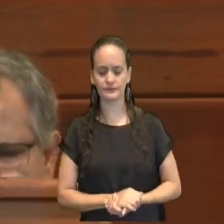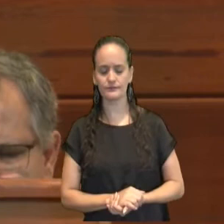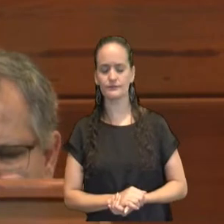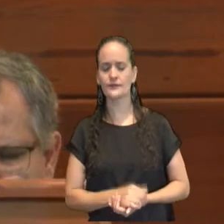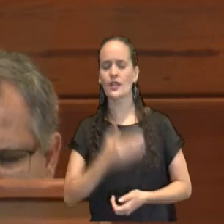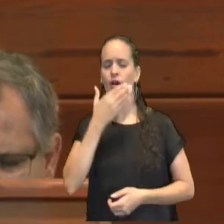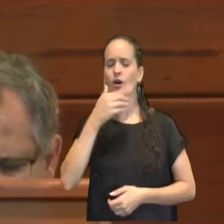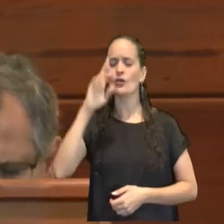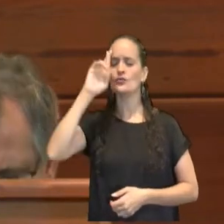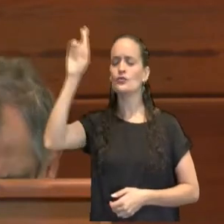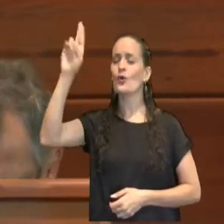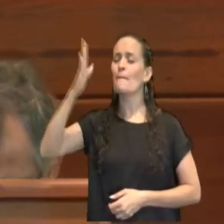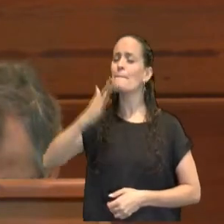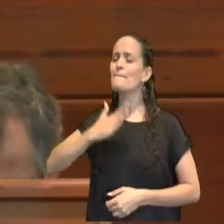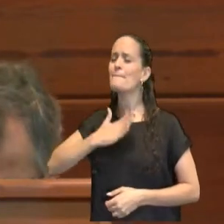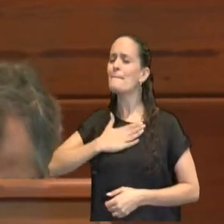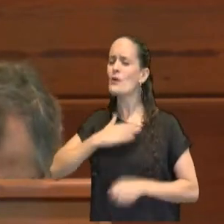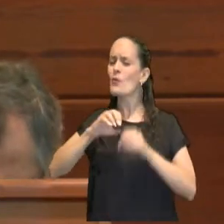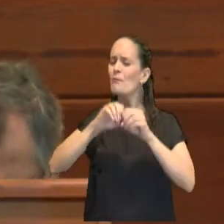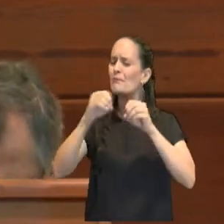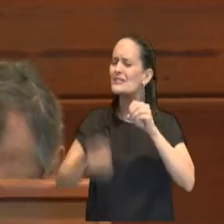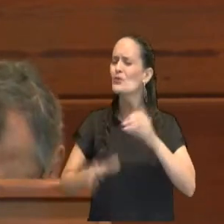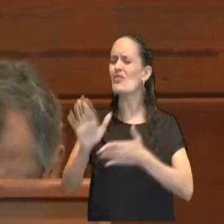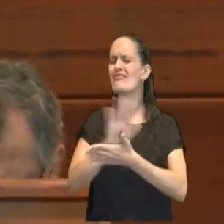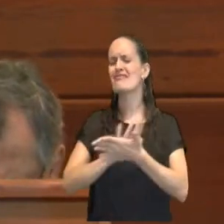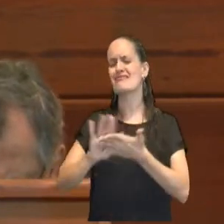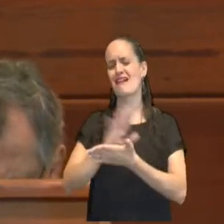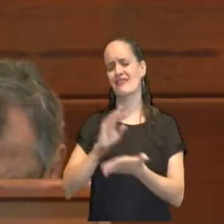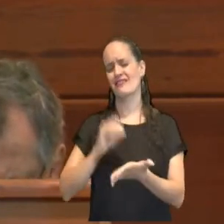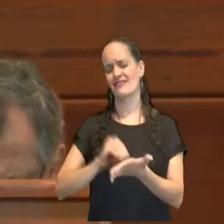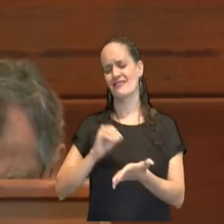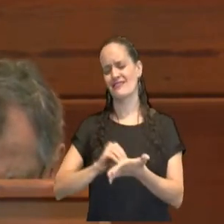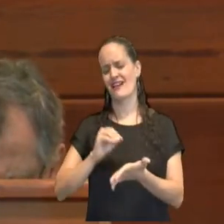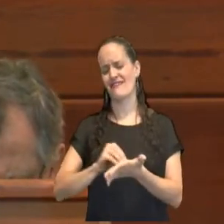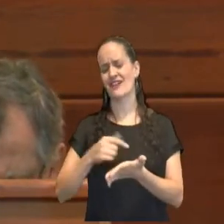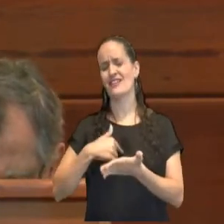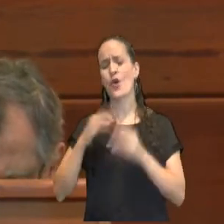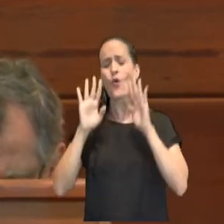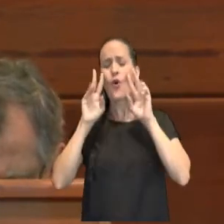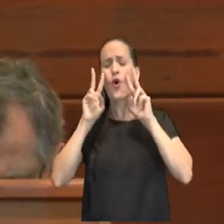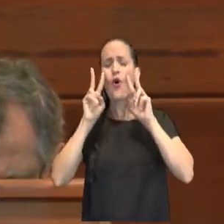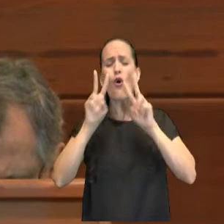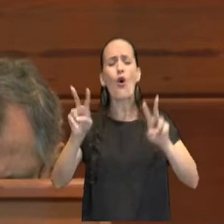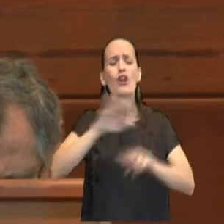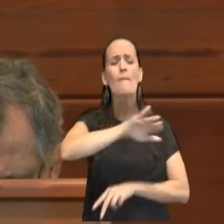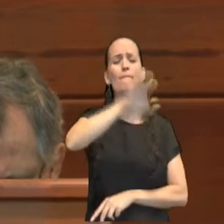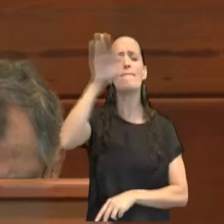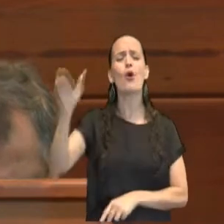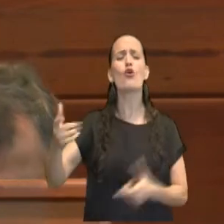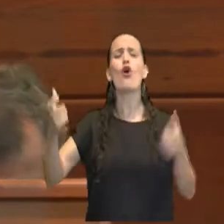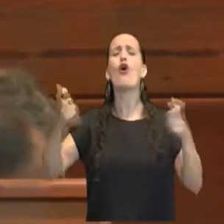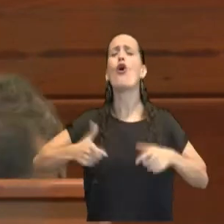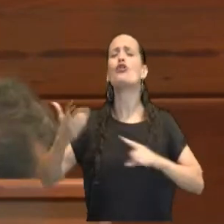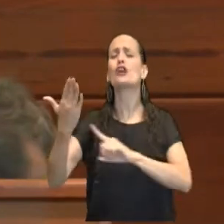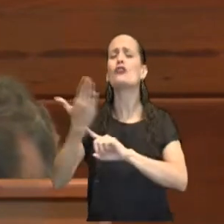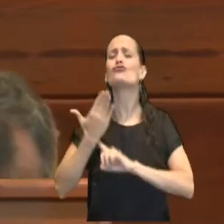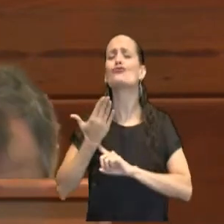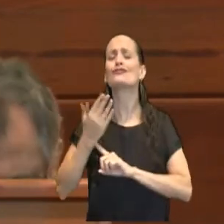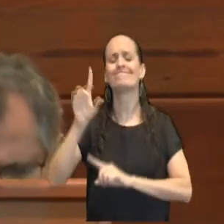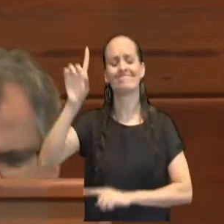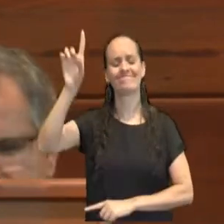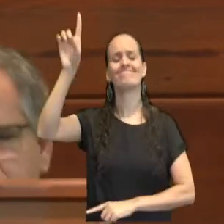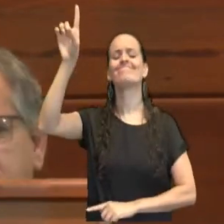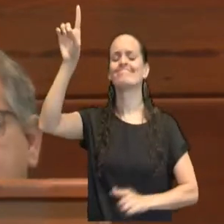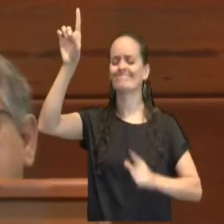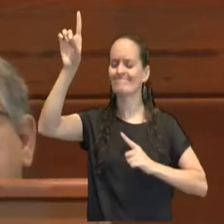Senhor é o meu pastor e nada me faltará. Elevo os meus olhos para os montes, de onde me virá o socorro? Pai nosso que estás no